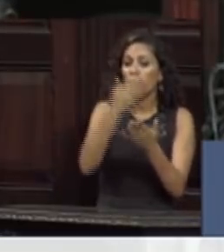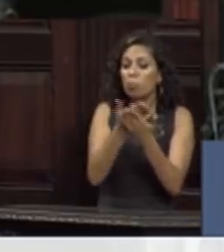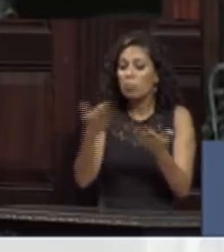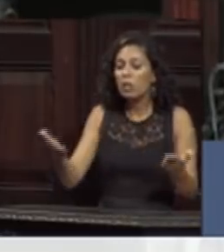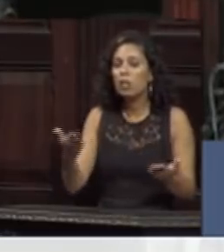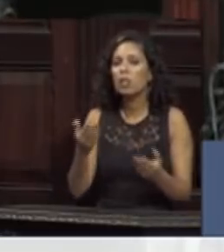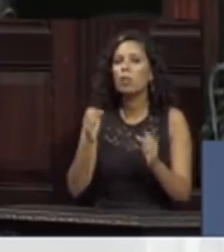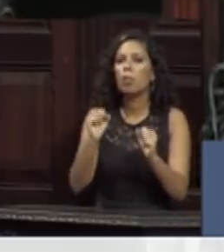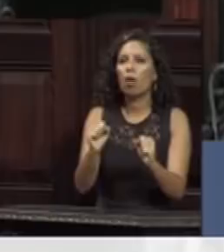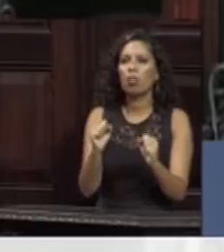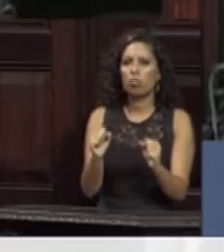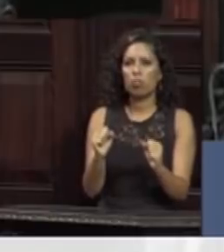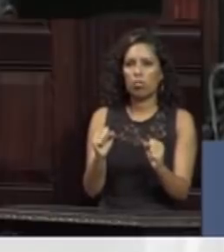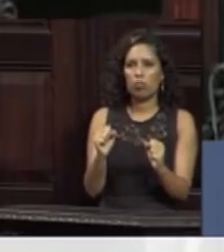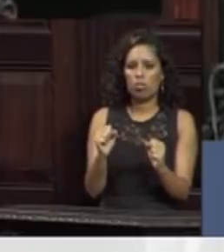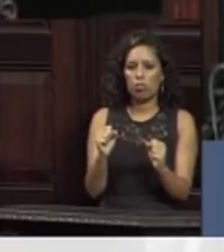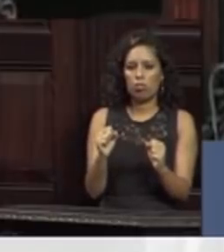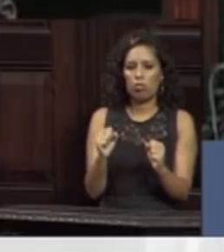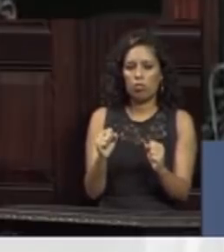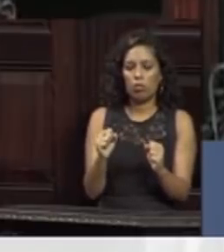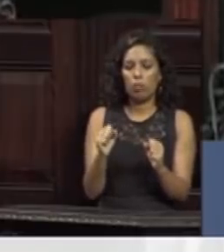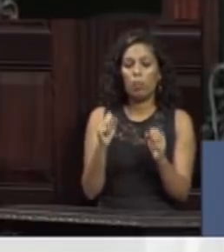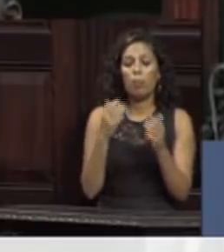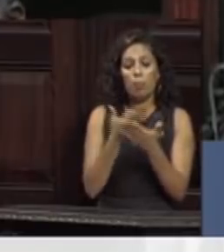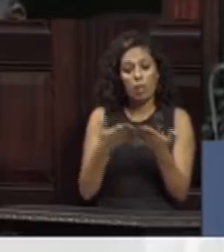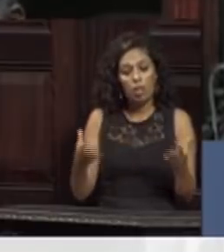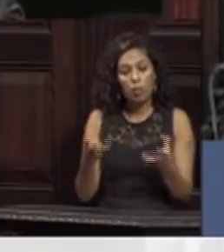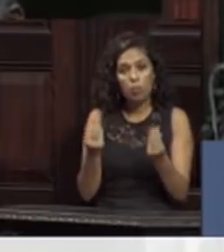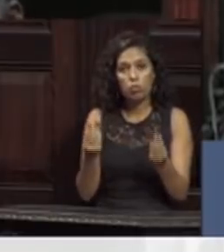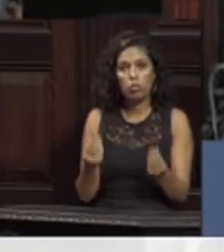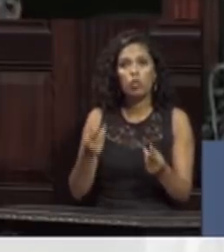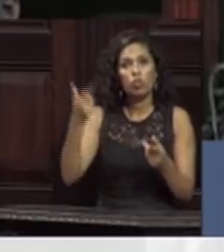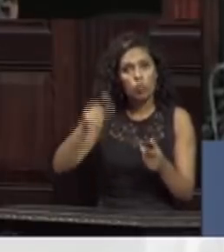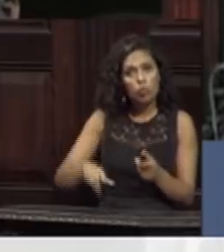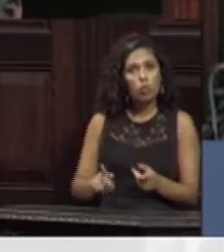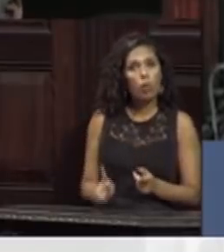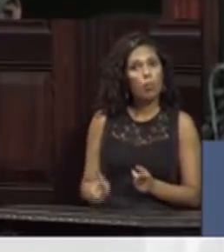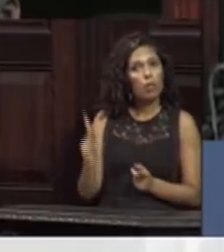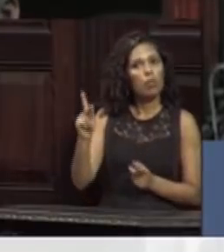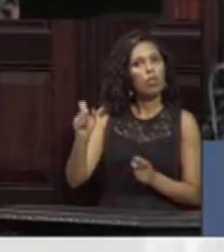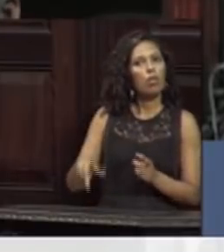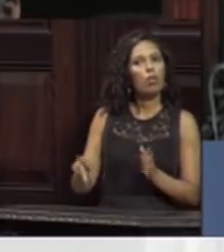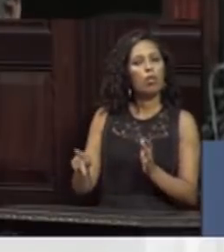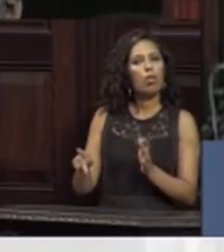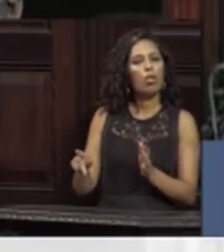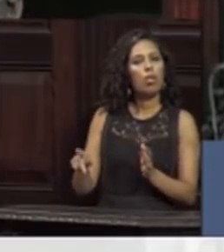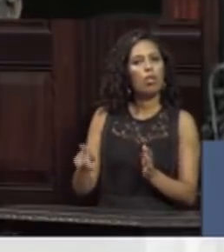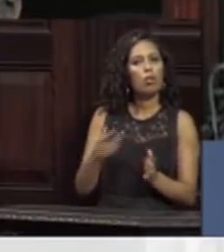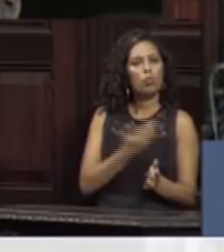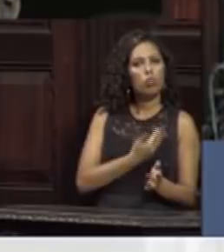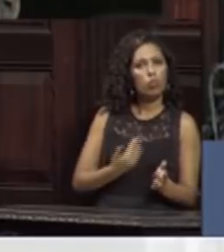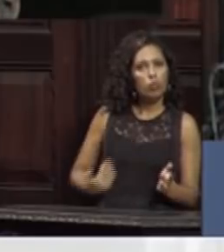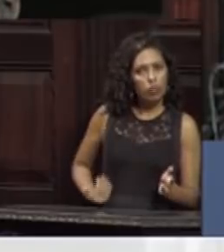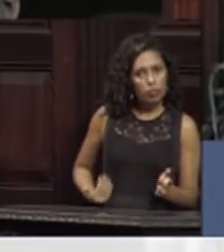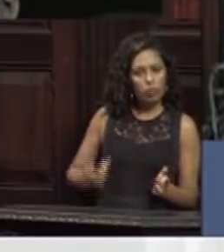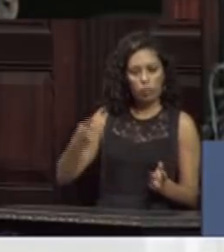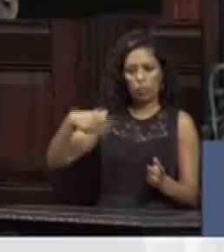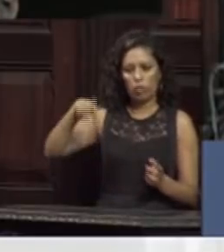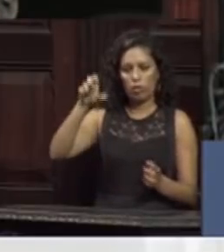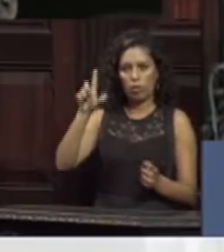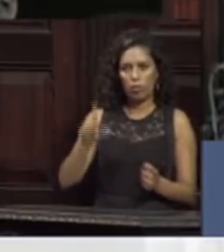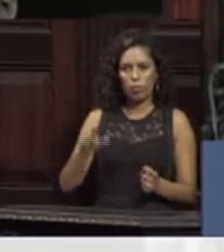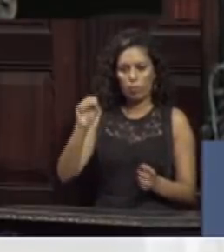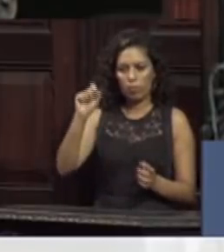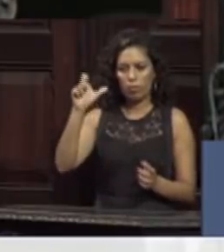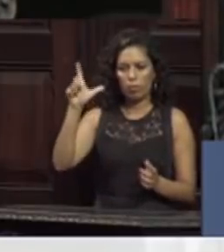médio prazo a gente perde muito. De novo, o petróleo sendo do governo, no pré-sal, nos leilões, o